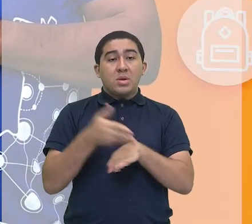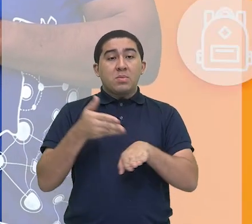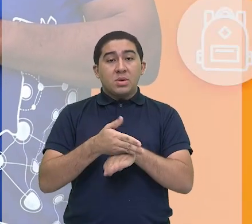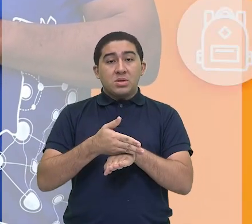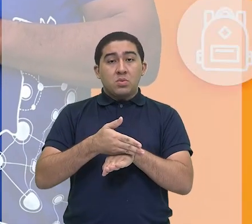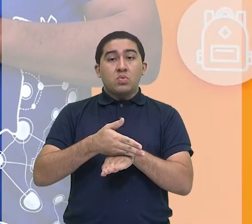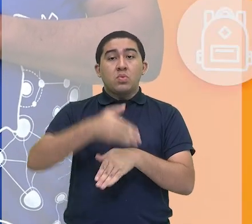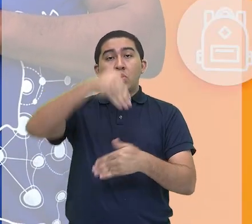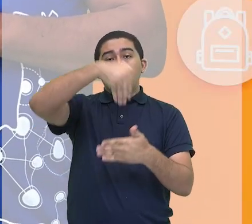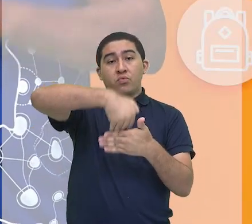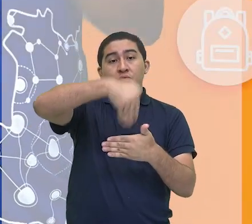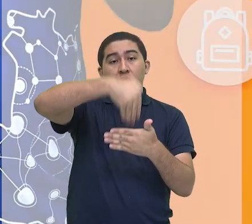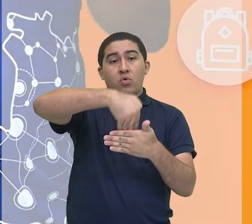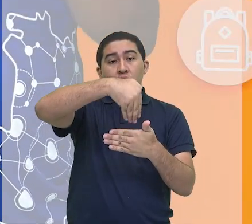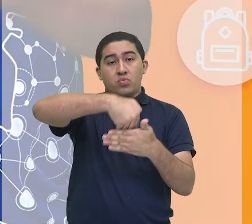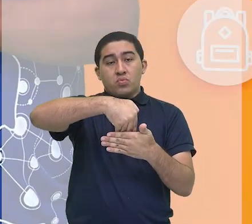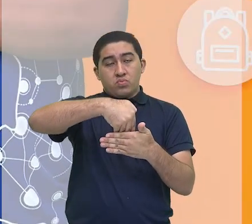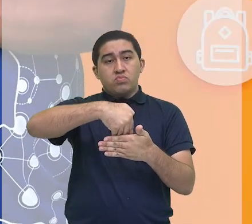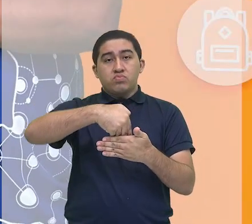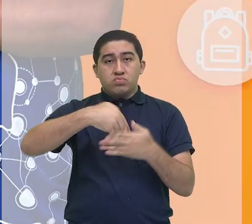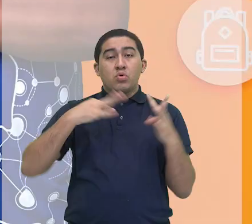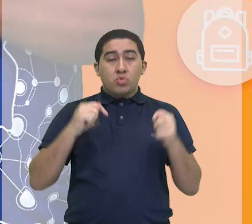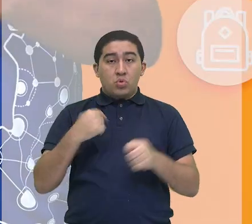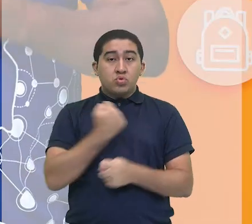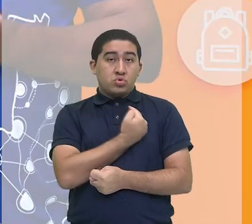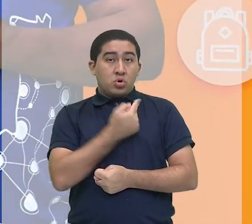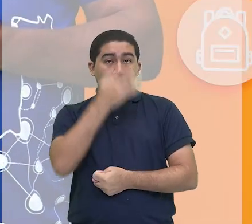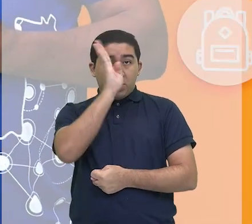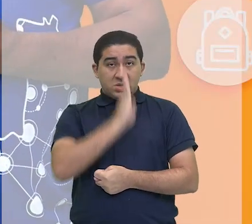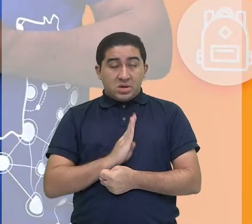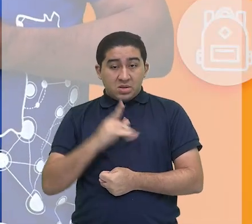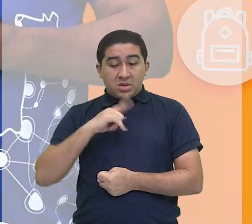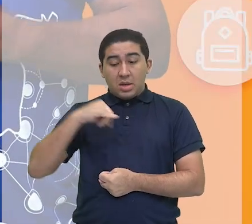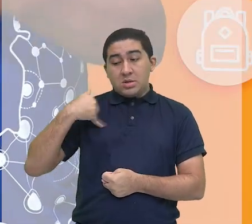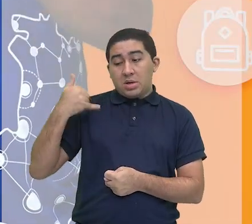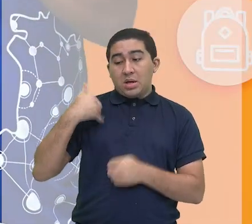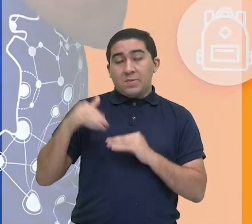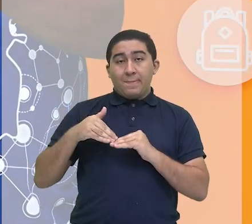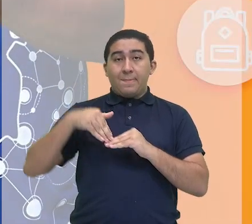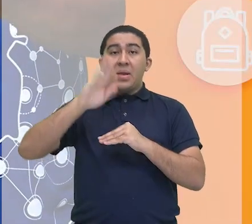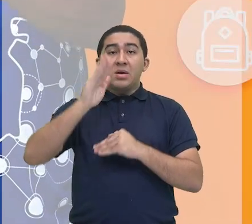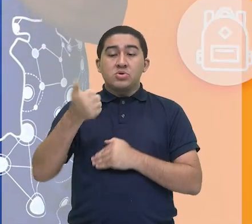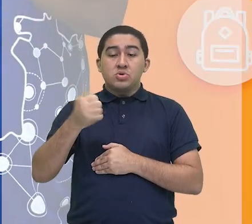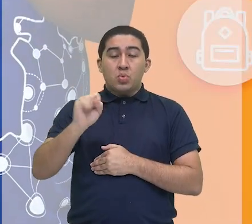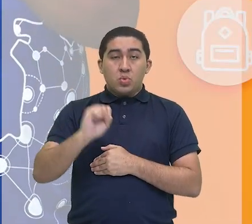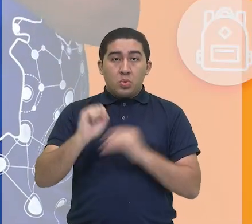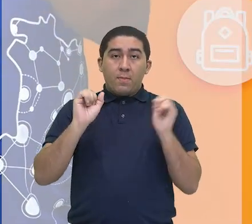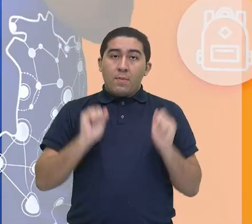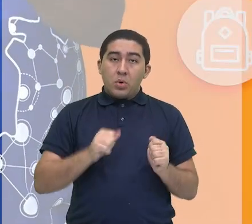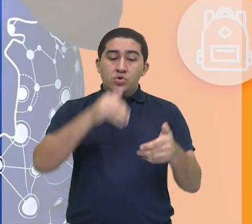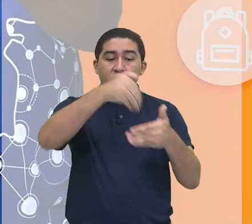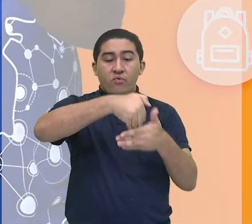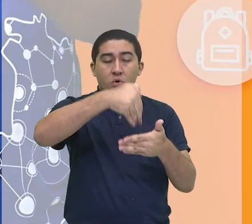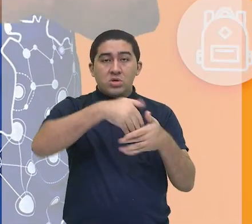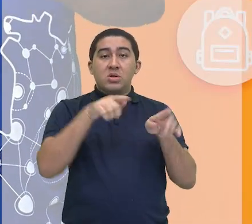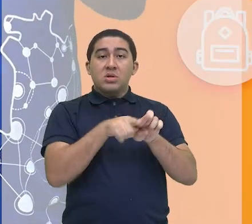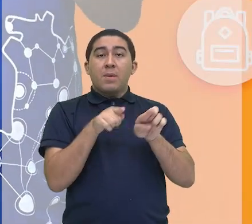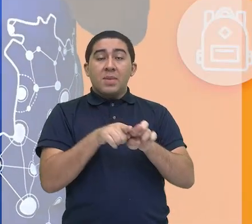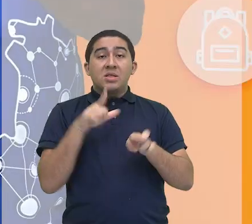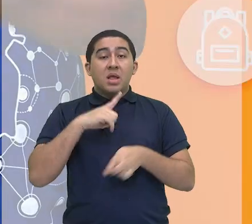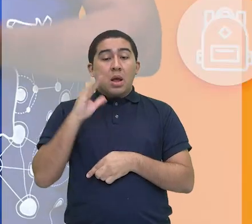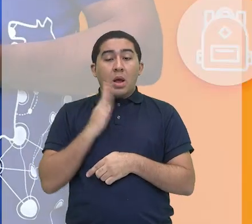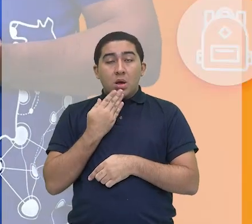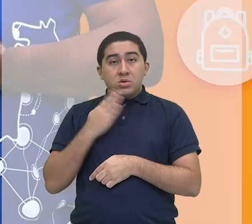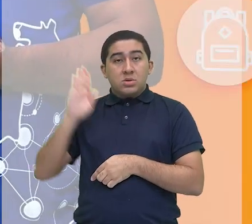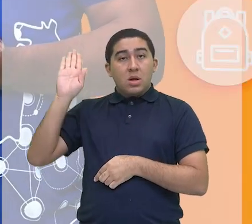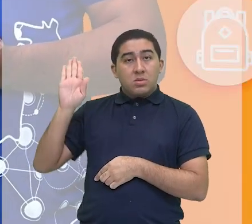eleitoral, né? Todos nós, brasileiros, maiores de 18 anos, né, podemos votar, né, podemos ser votados, se